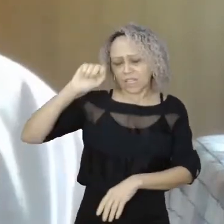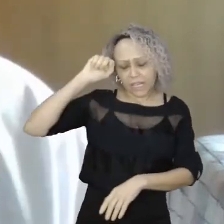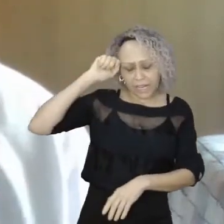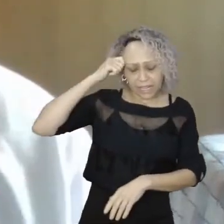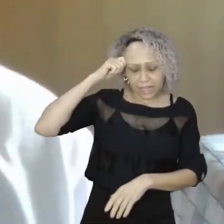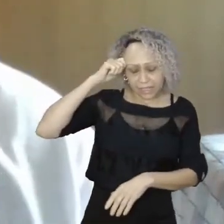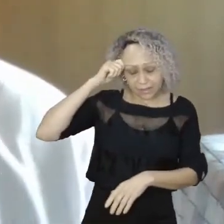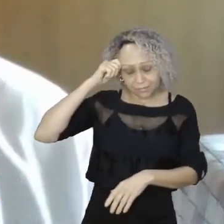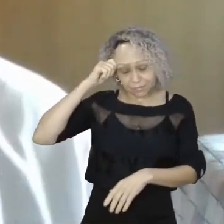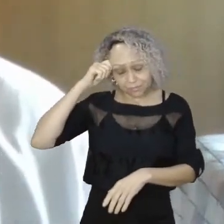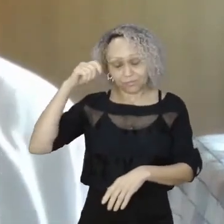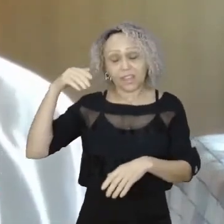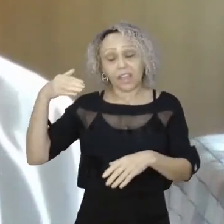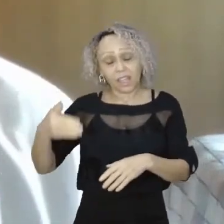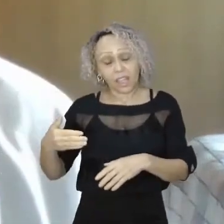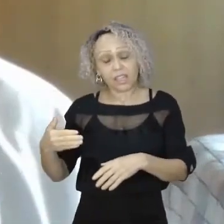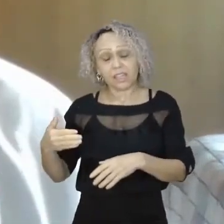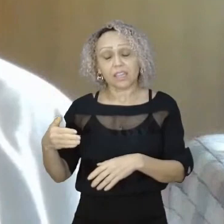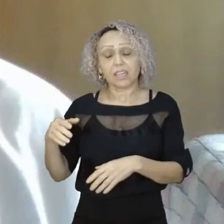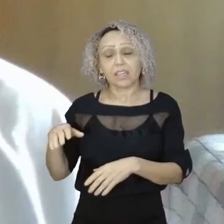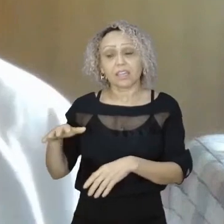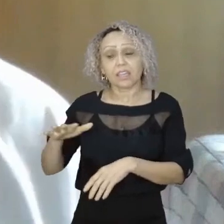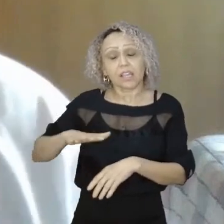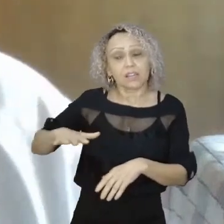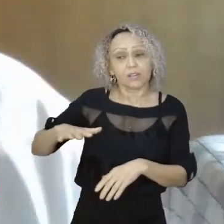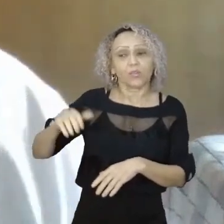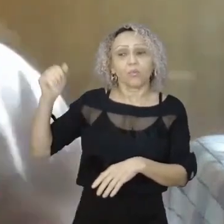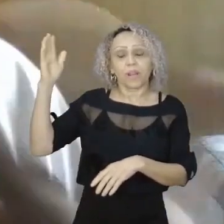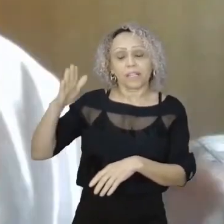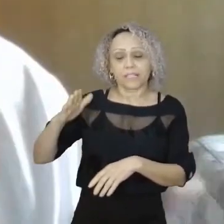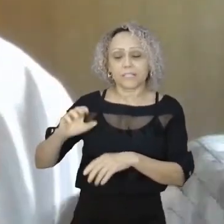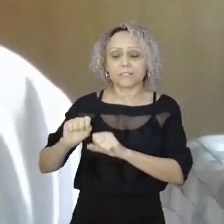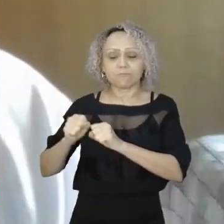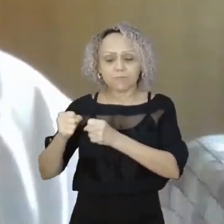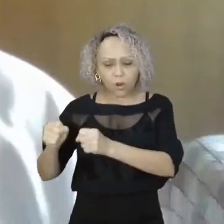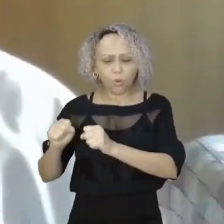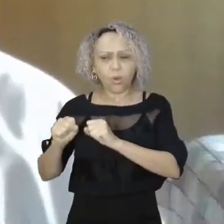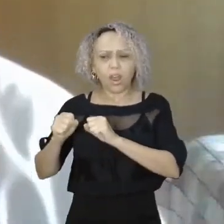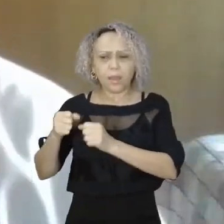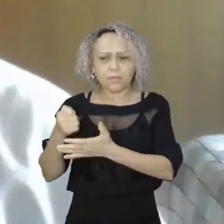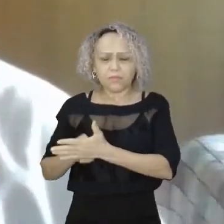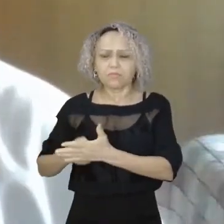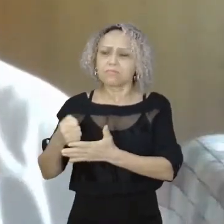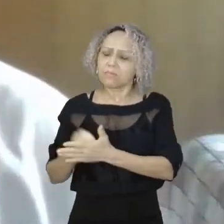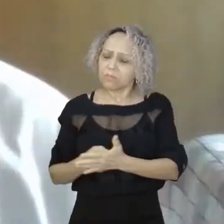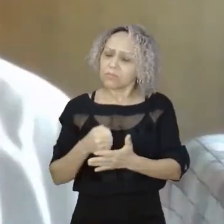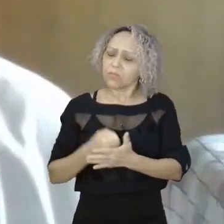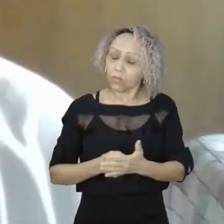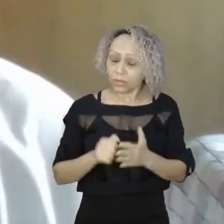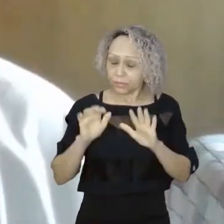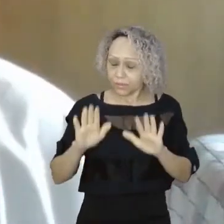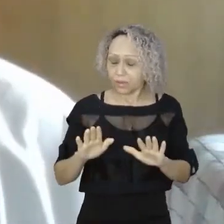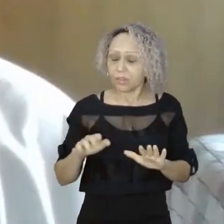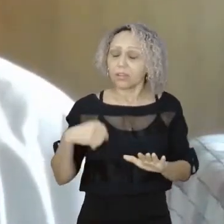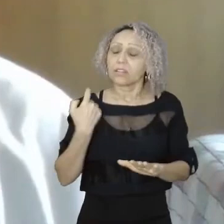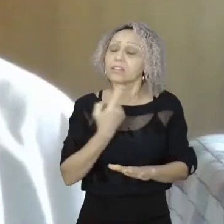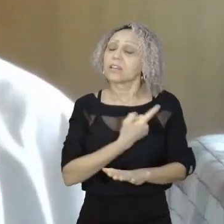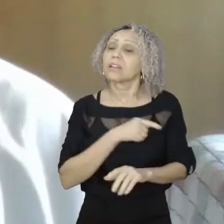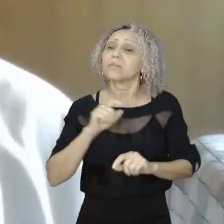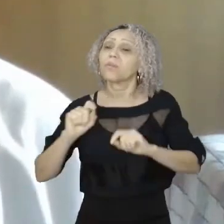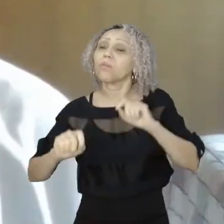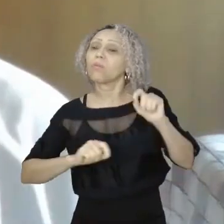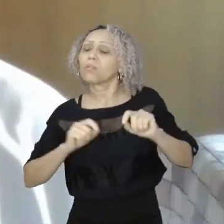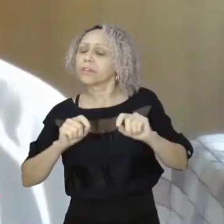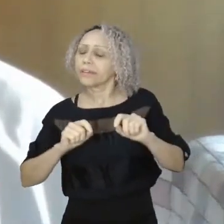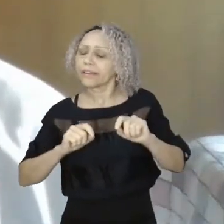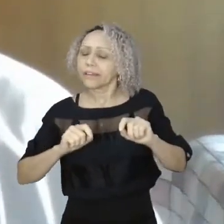calendário nacional. E nós temos que, a partir dessa inserção, fazer de tudo para que essa